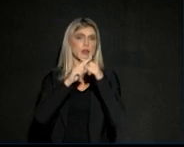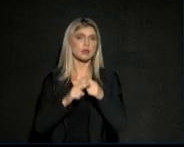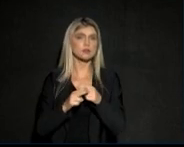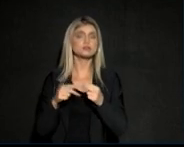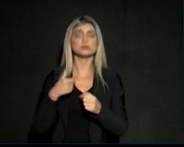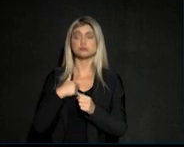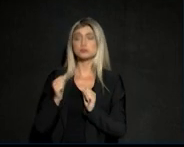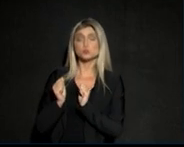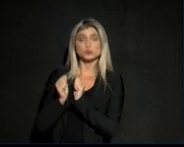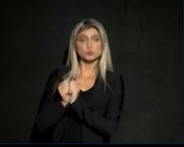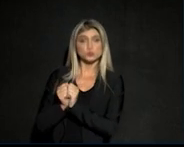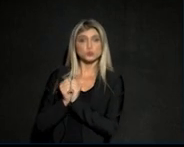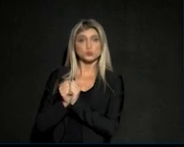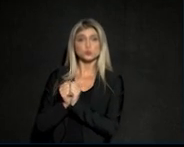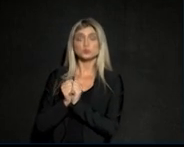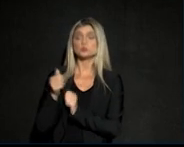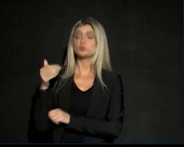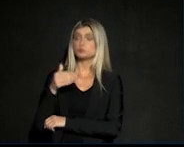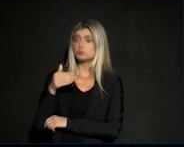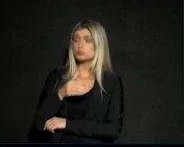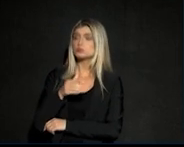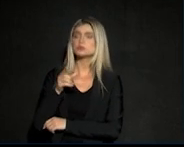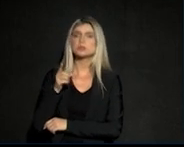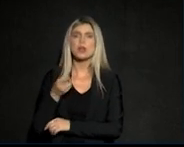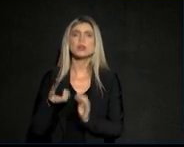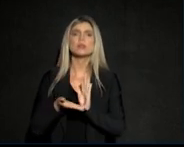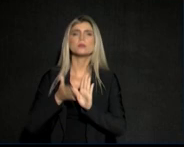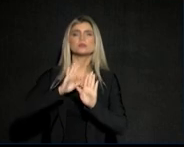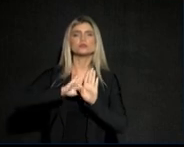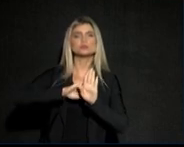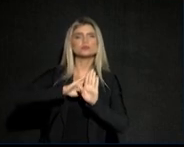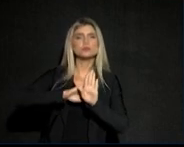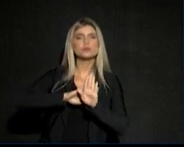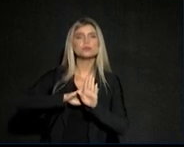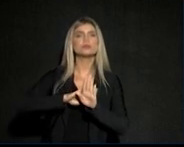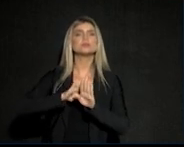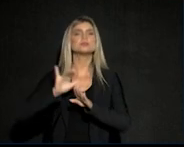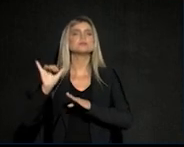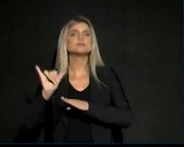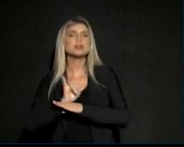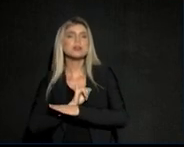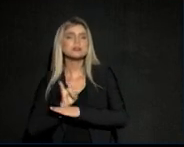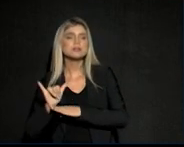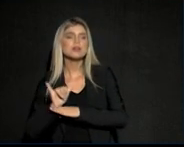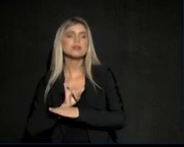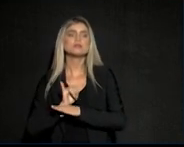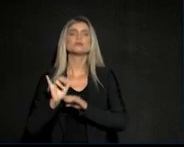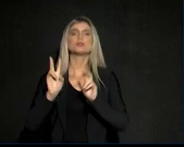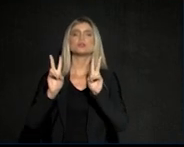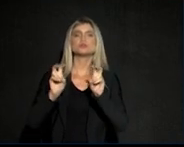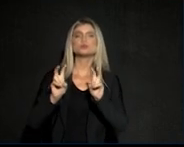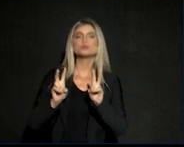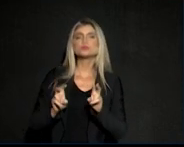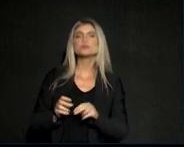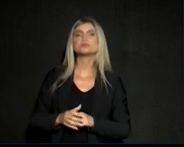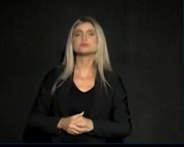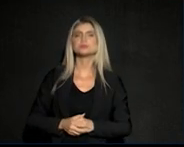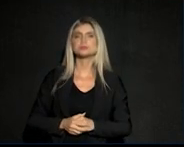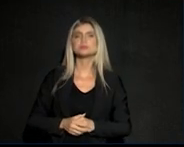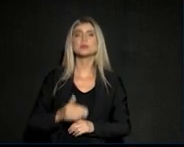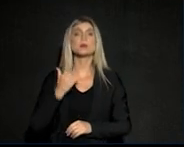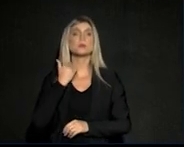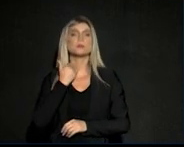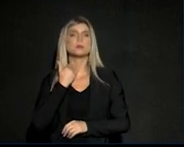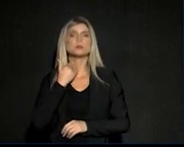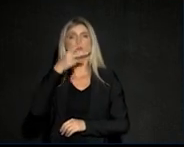desestatização eu tive no bastidor Como assuntos estratégicos e depois na Secretaria de produtividade para bancos públicos a